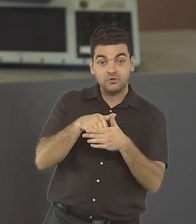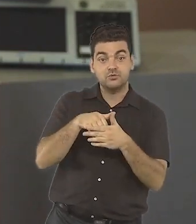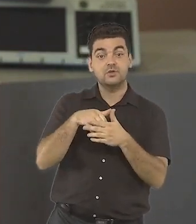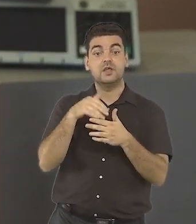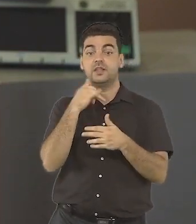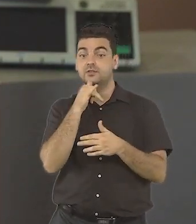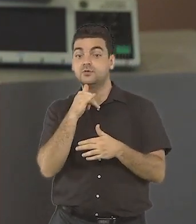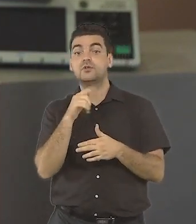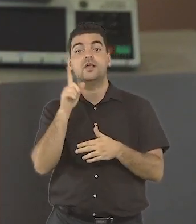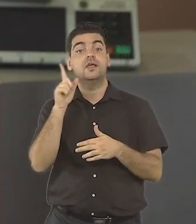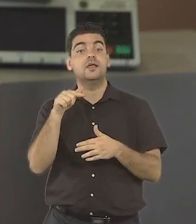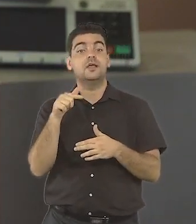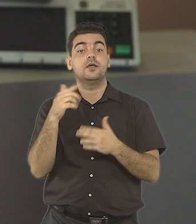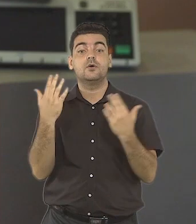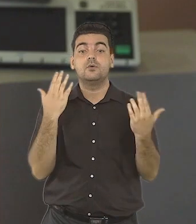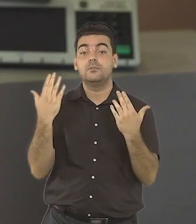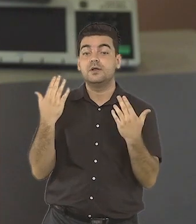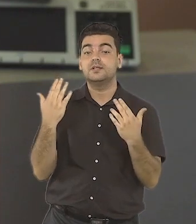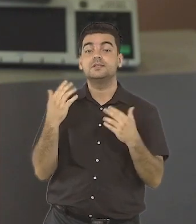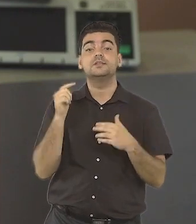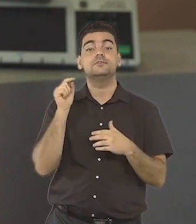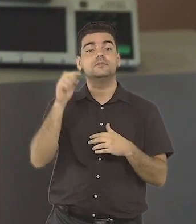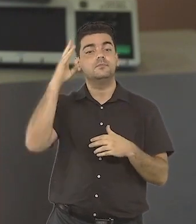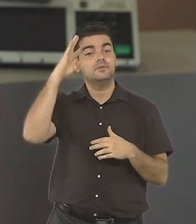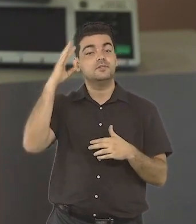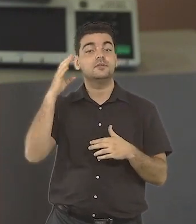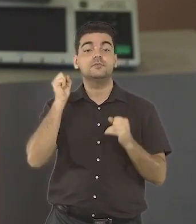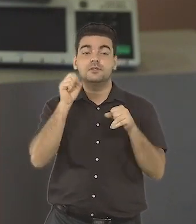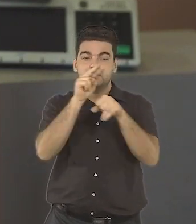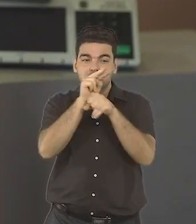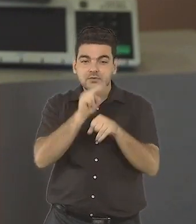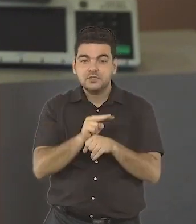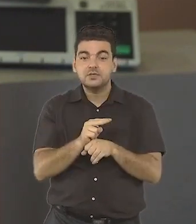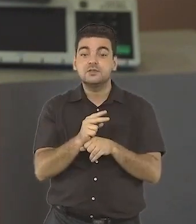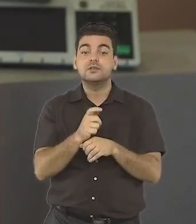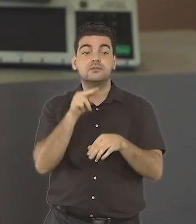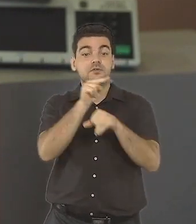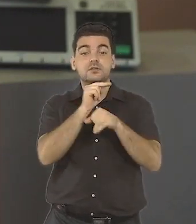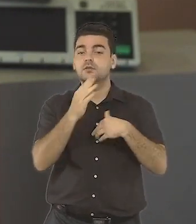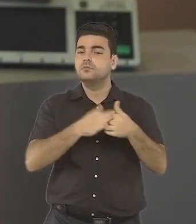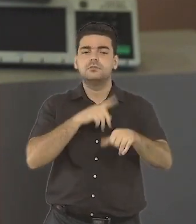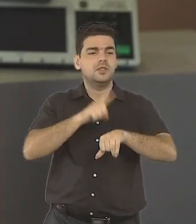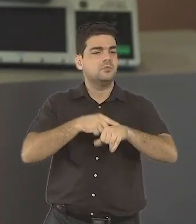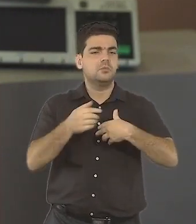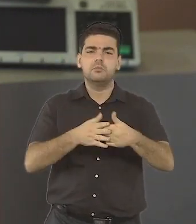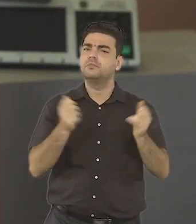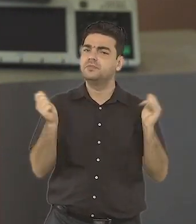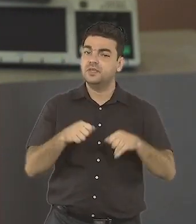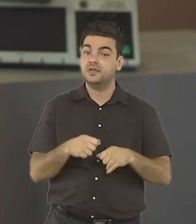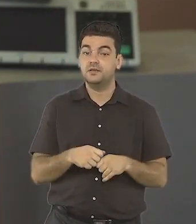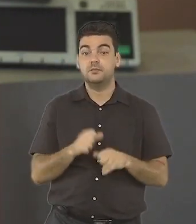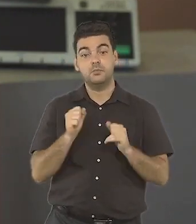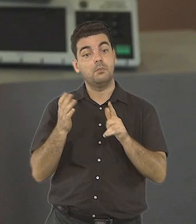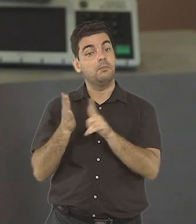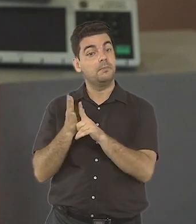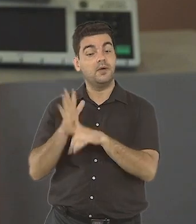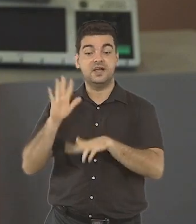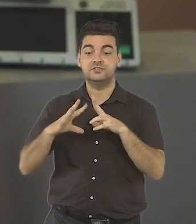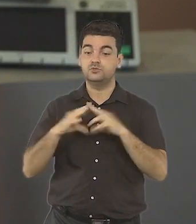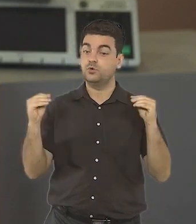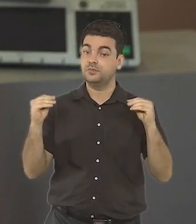eletrônico deixa rastro e pode ser verificado e auditado a qualquer tempo. O de papel pode